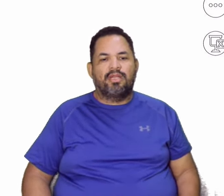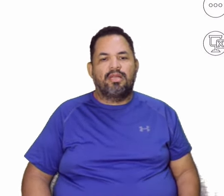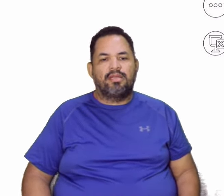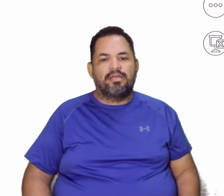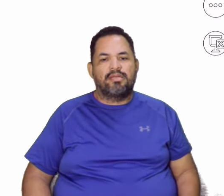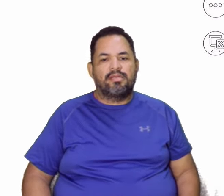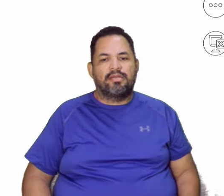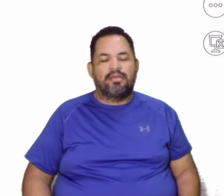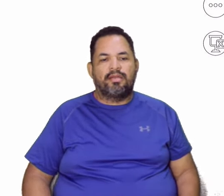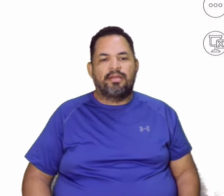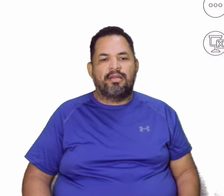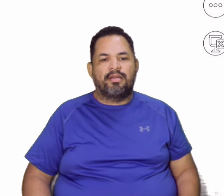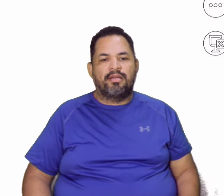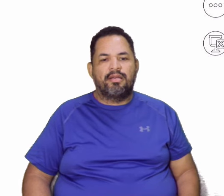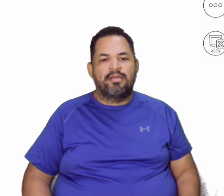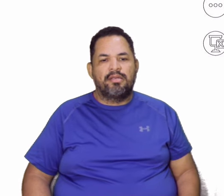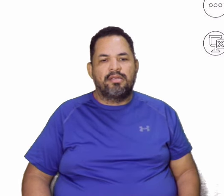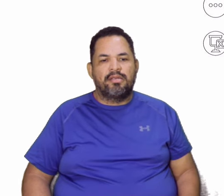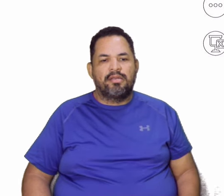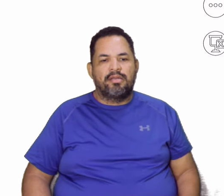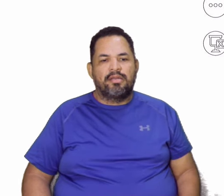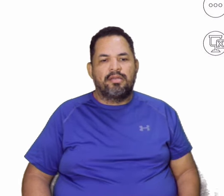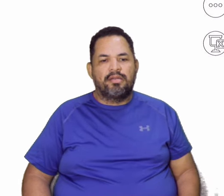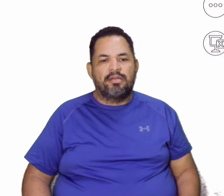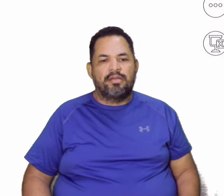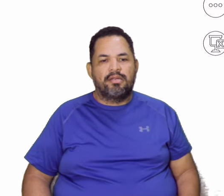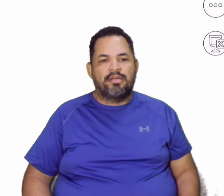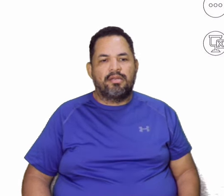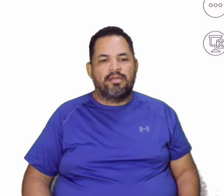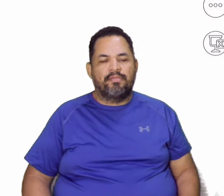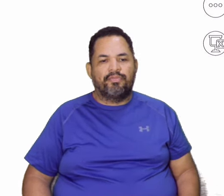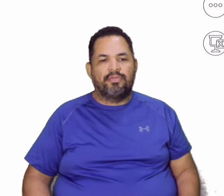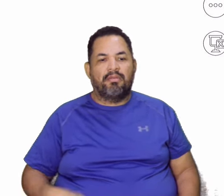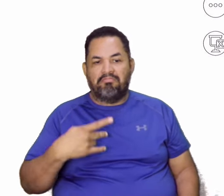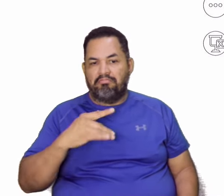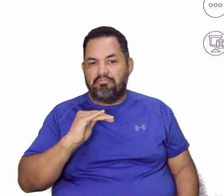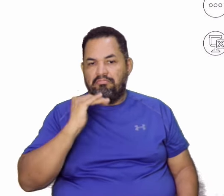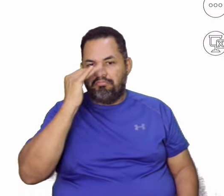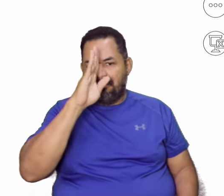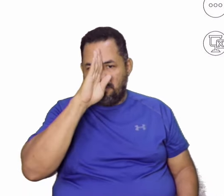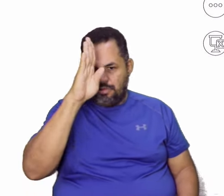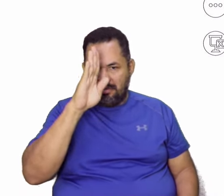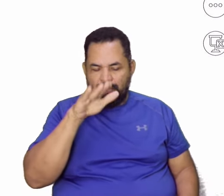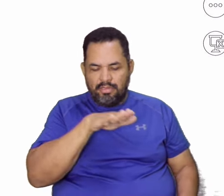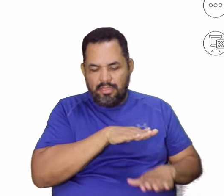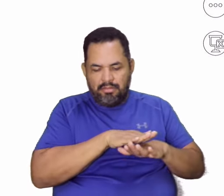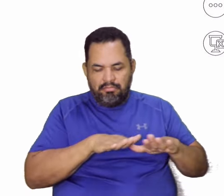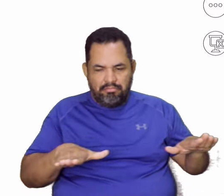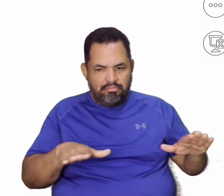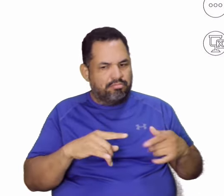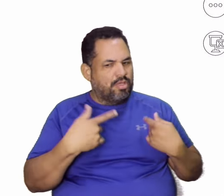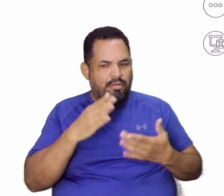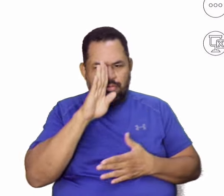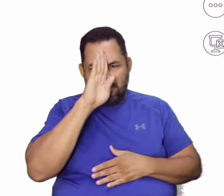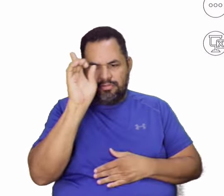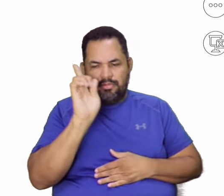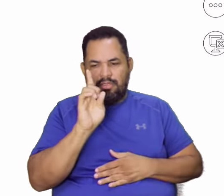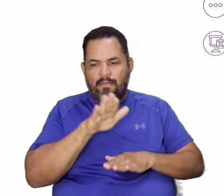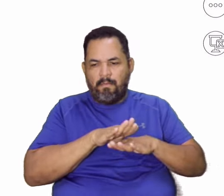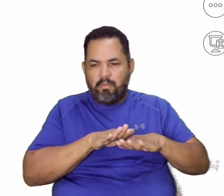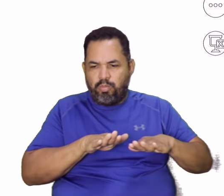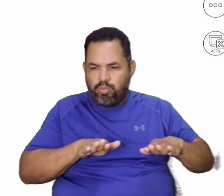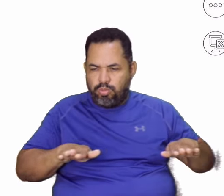asfaltadas Não não é para predominar áreas asfaltadas vai ter vai ter mas não é para predominar se eu tenho